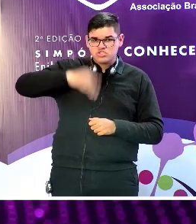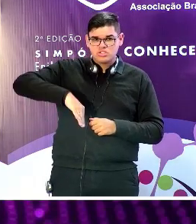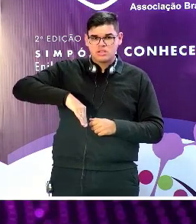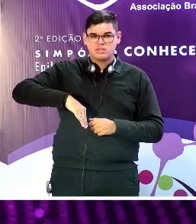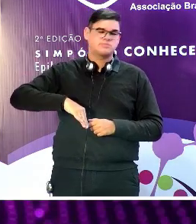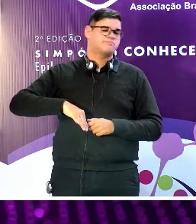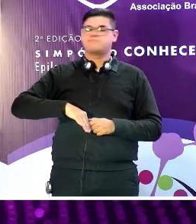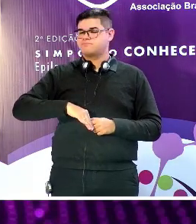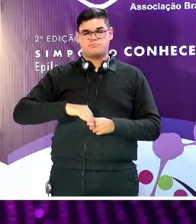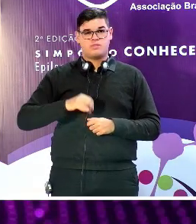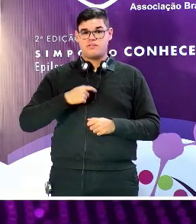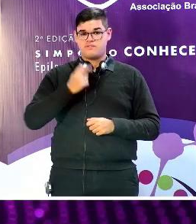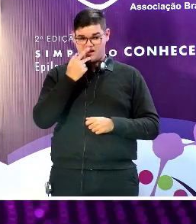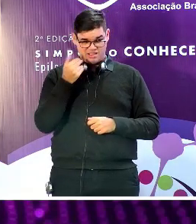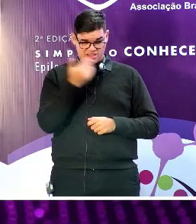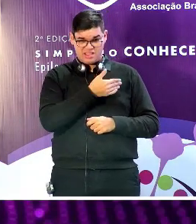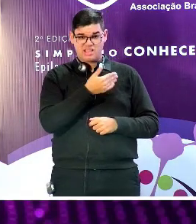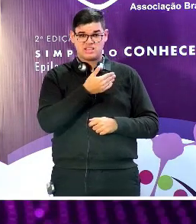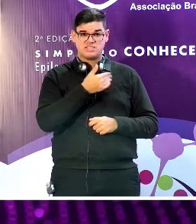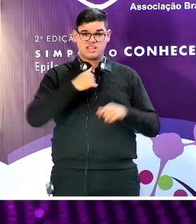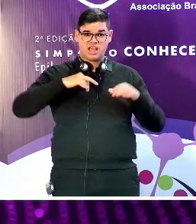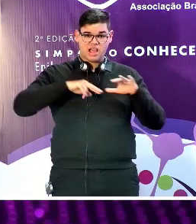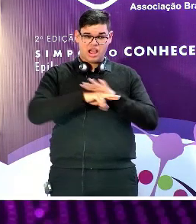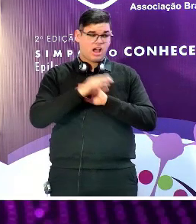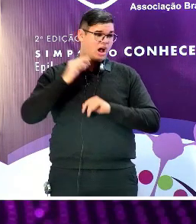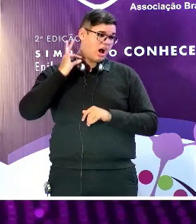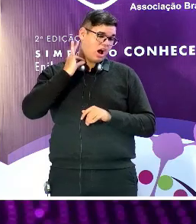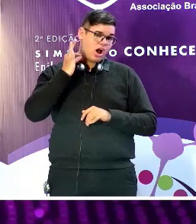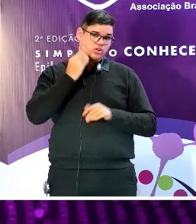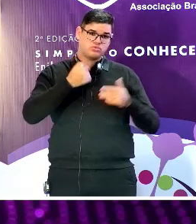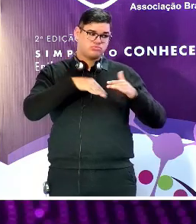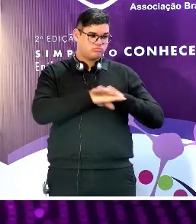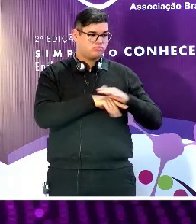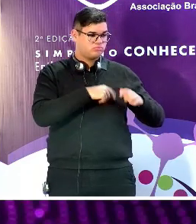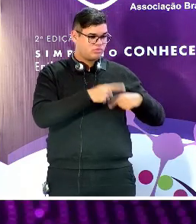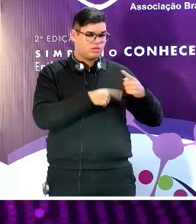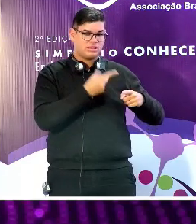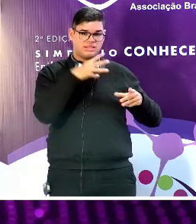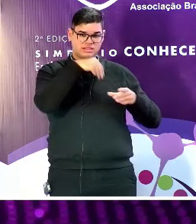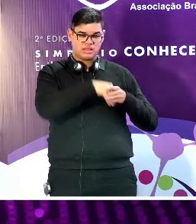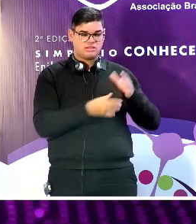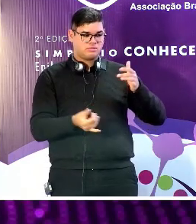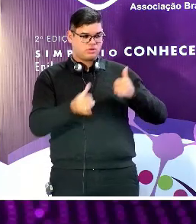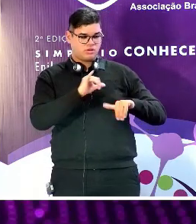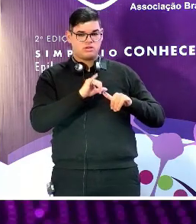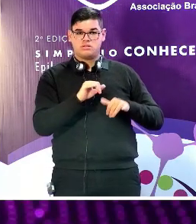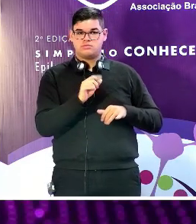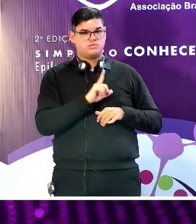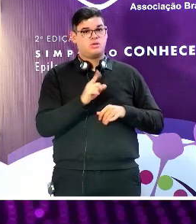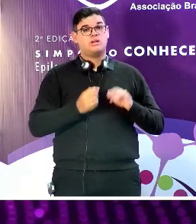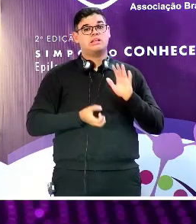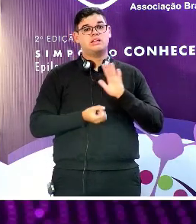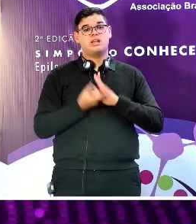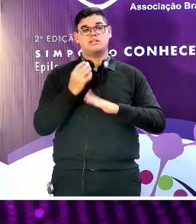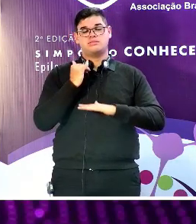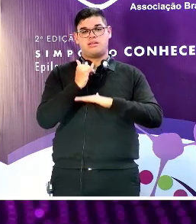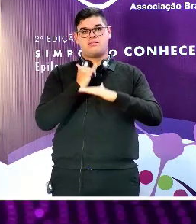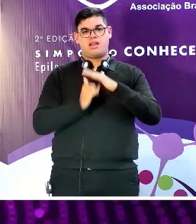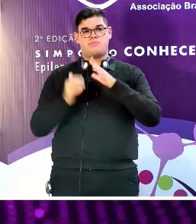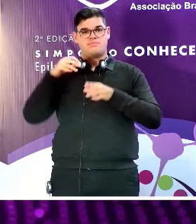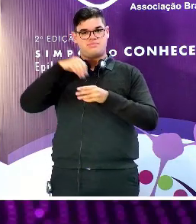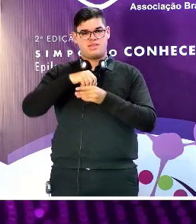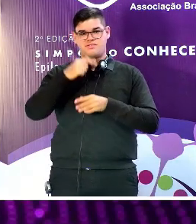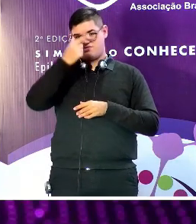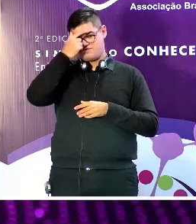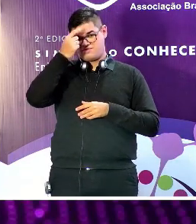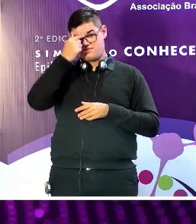ficar com esse peptídeo trancado dentro do meu laboratório, e criei uma spin-off, que é uma startup dentro da